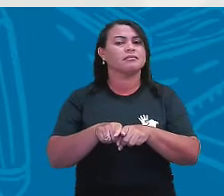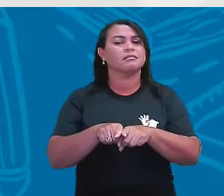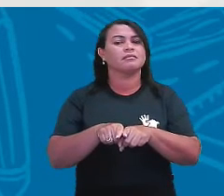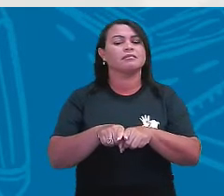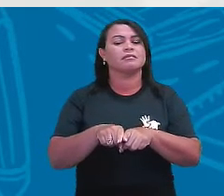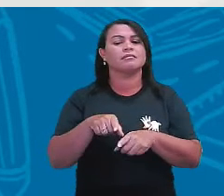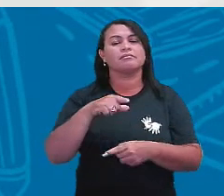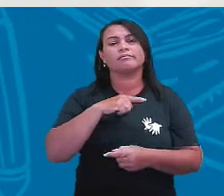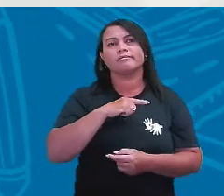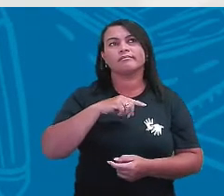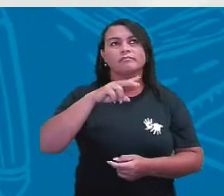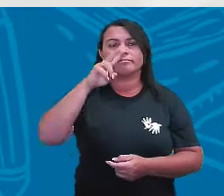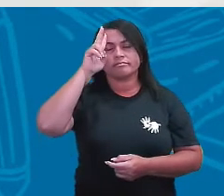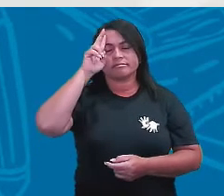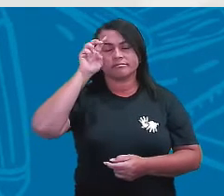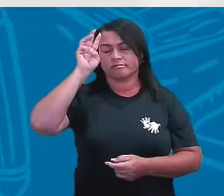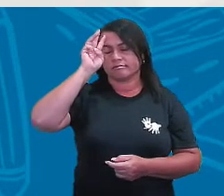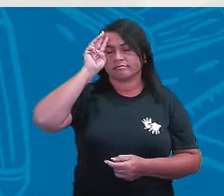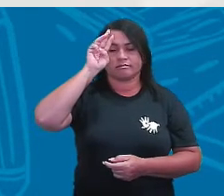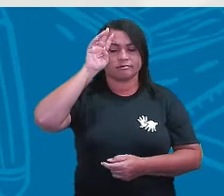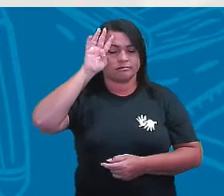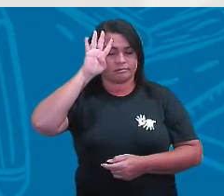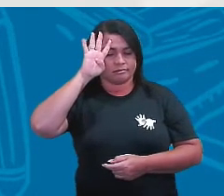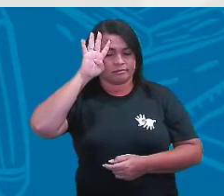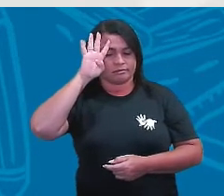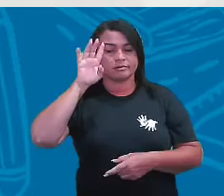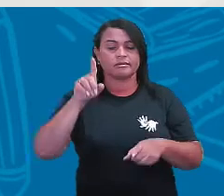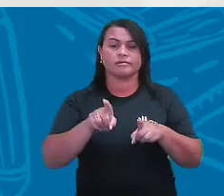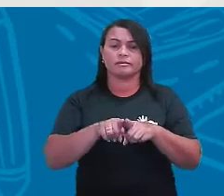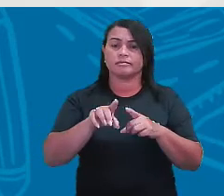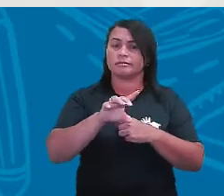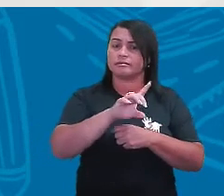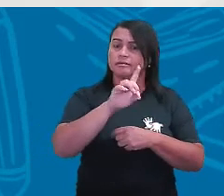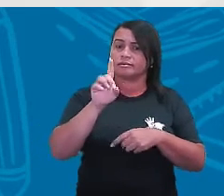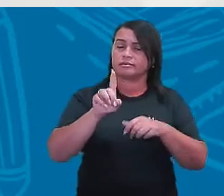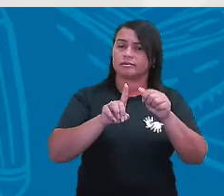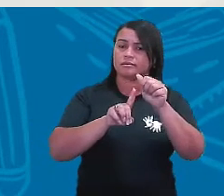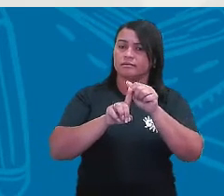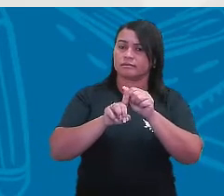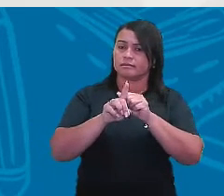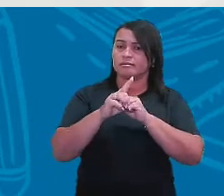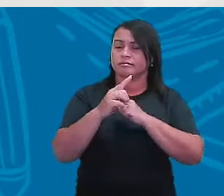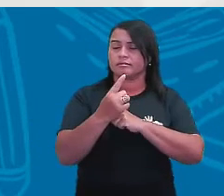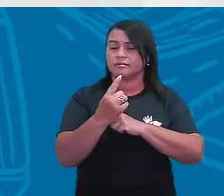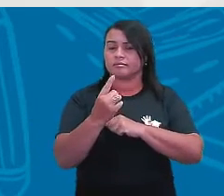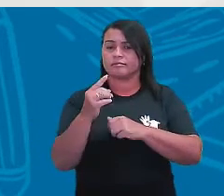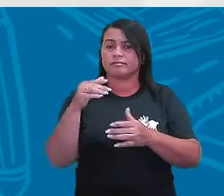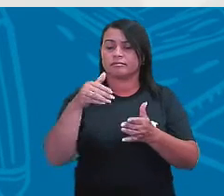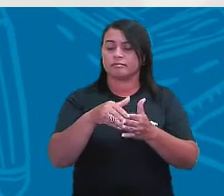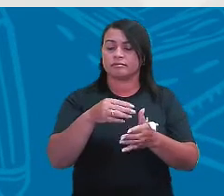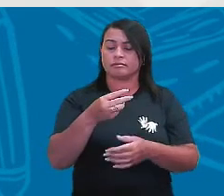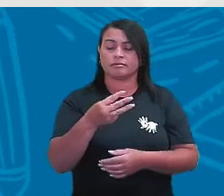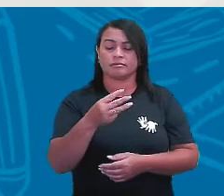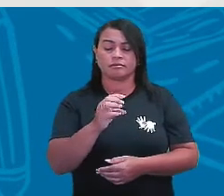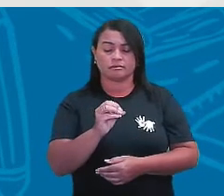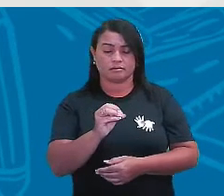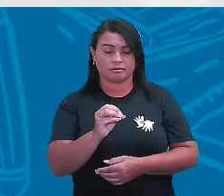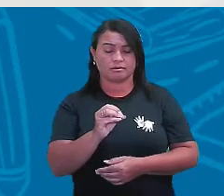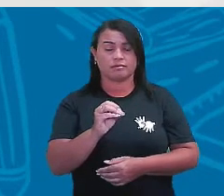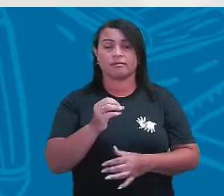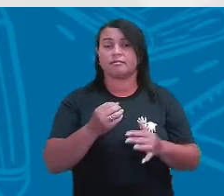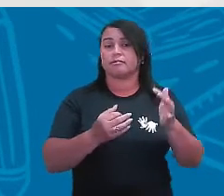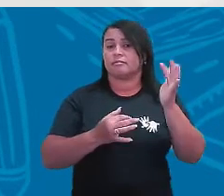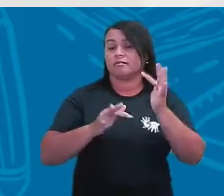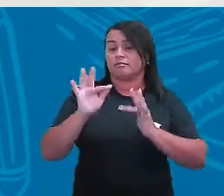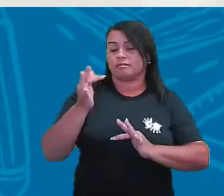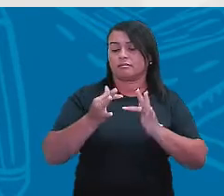é segunda, se é terça, se é quarta. E os dias do mês que vai de 1 a 30 ou 31. E fevereiro que vai depender, né?